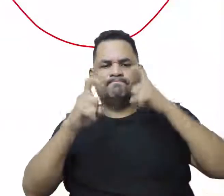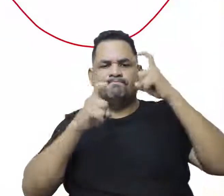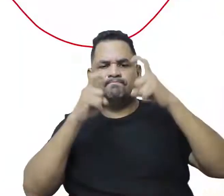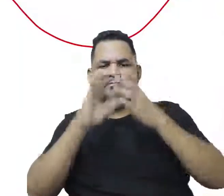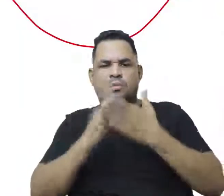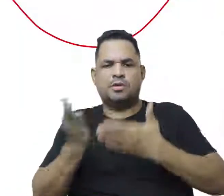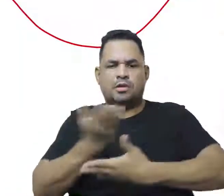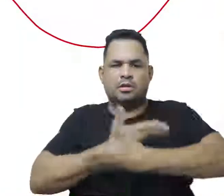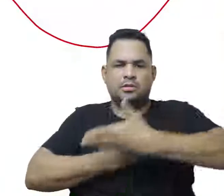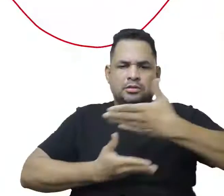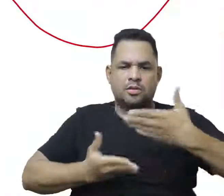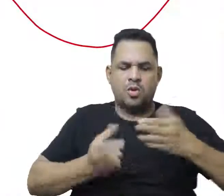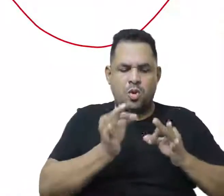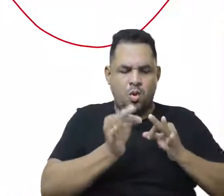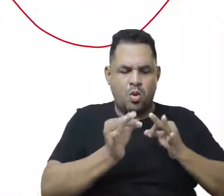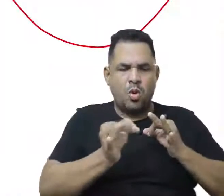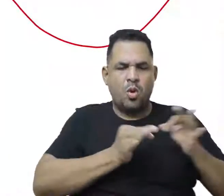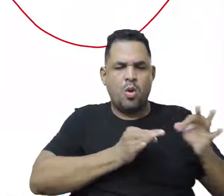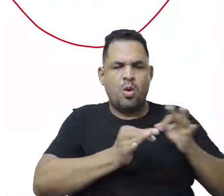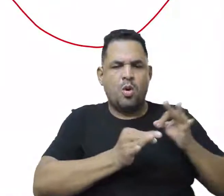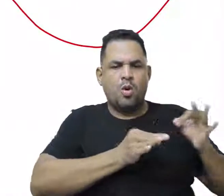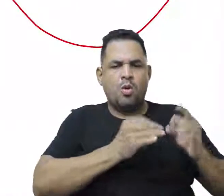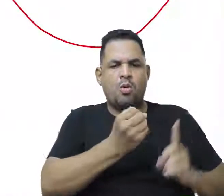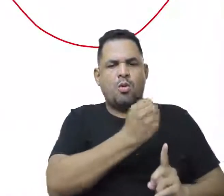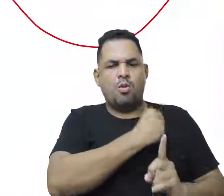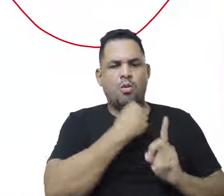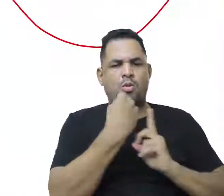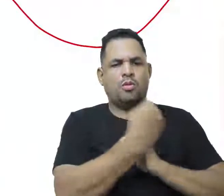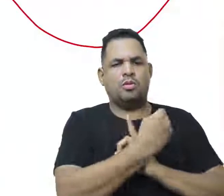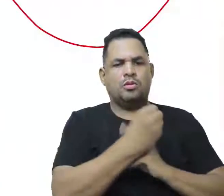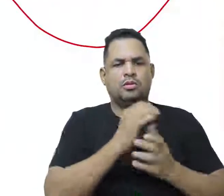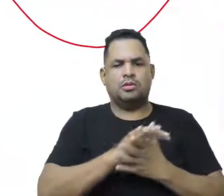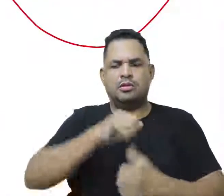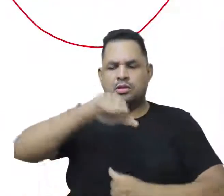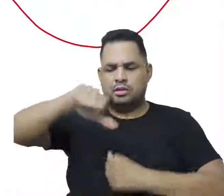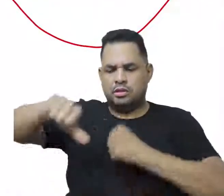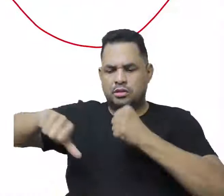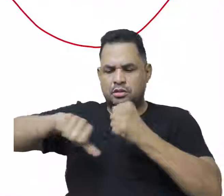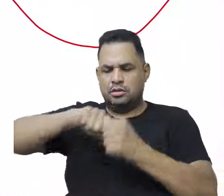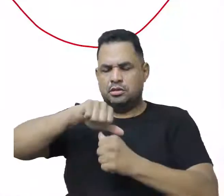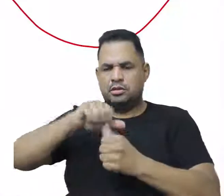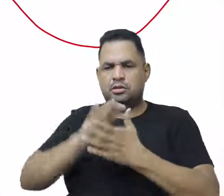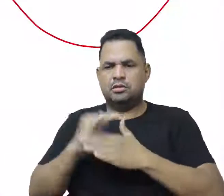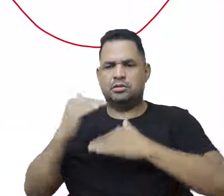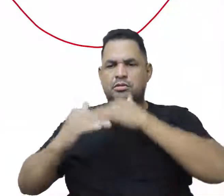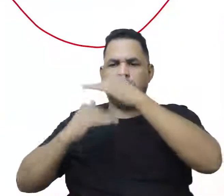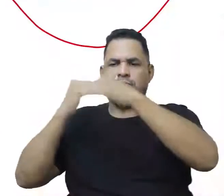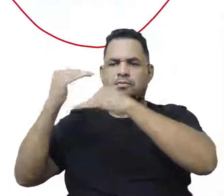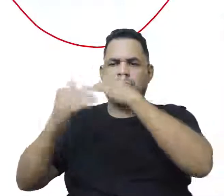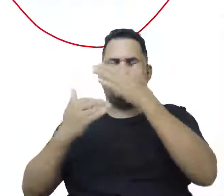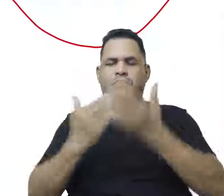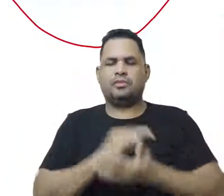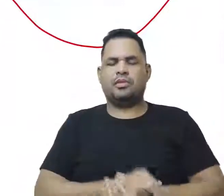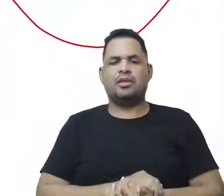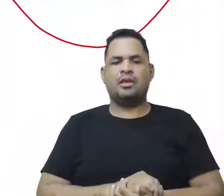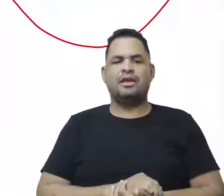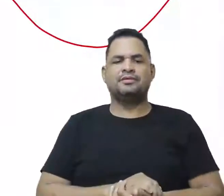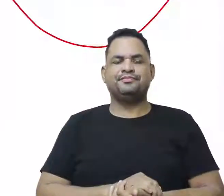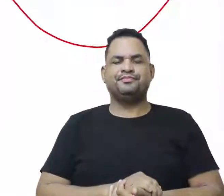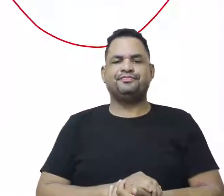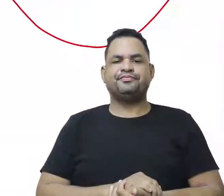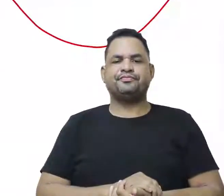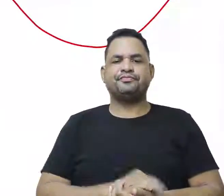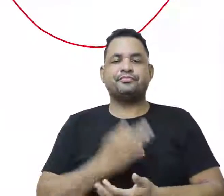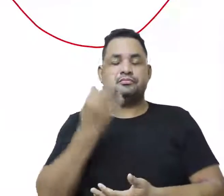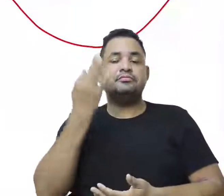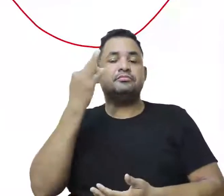progresso então ele se preocupou com a relação entre Essa ordem a mudança e o progresso então é